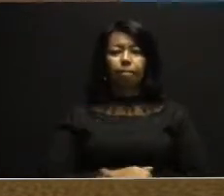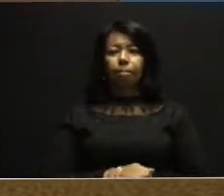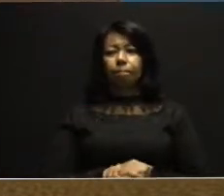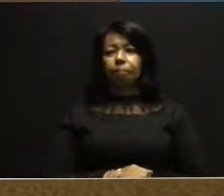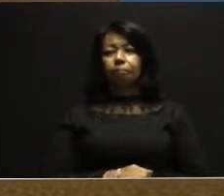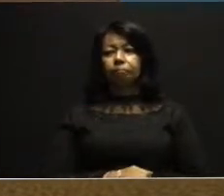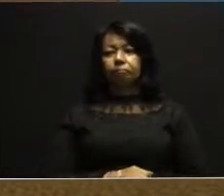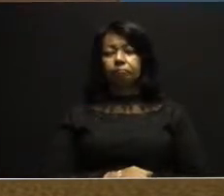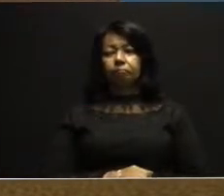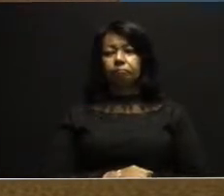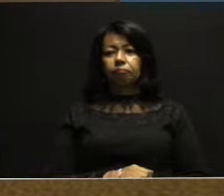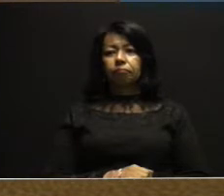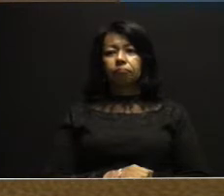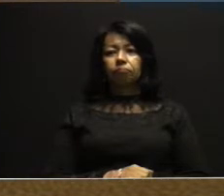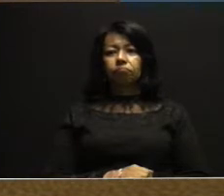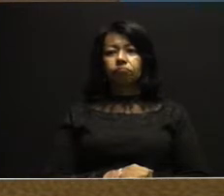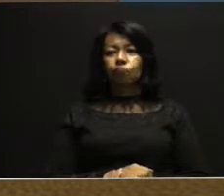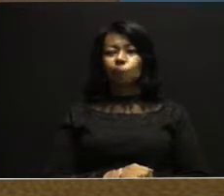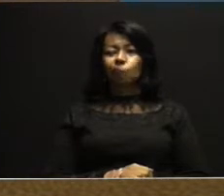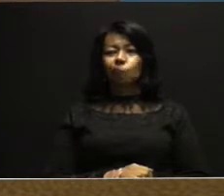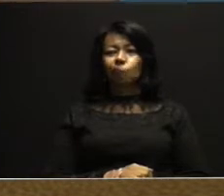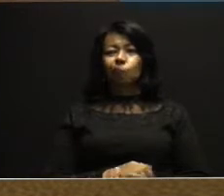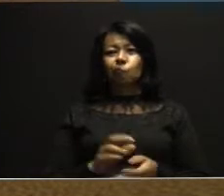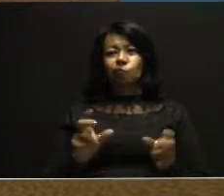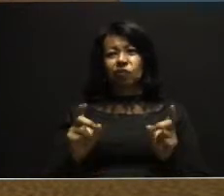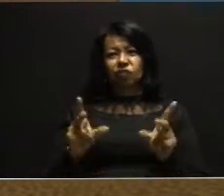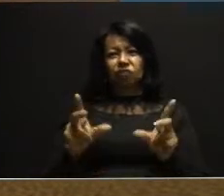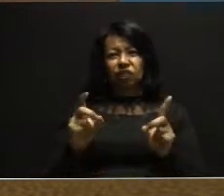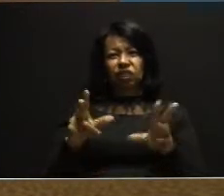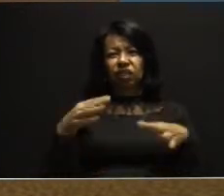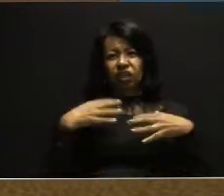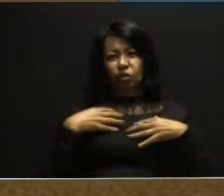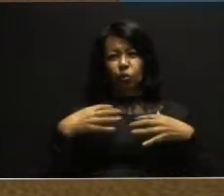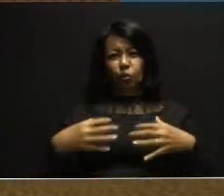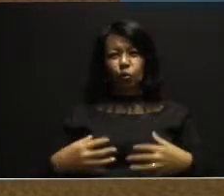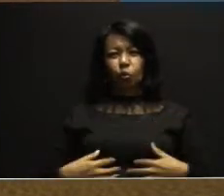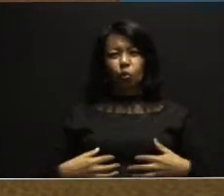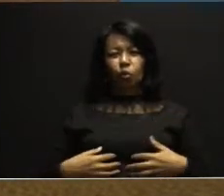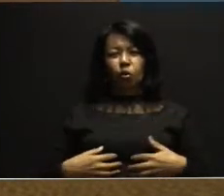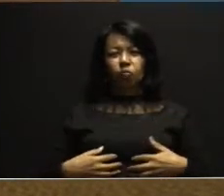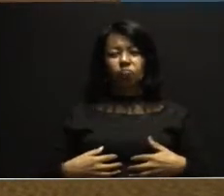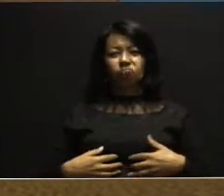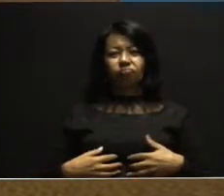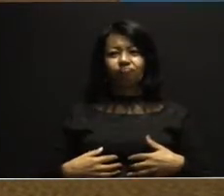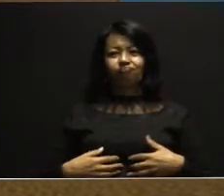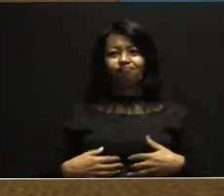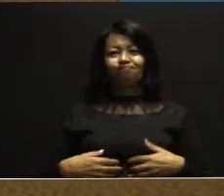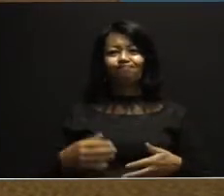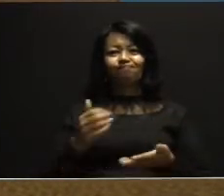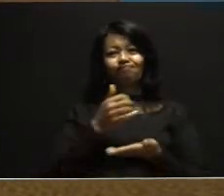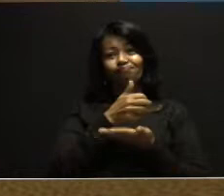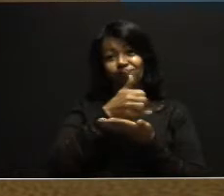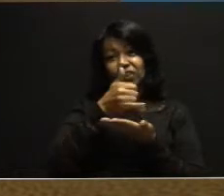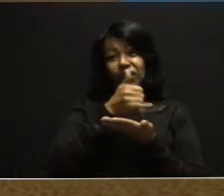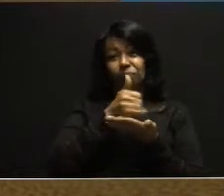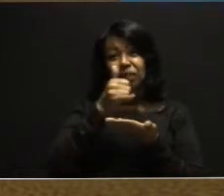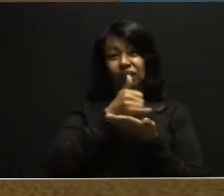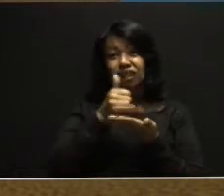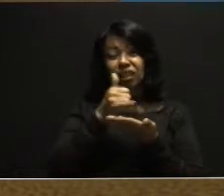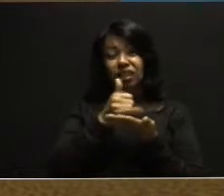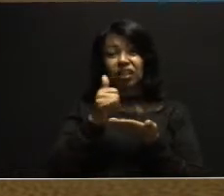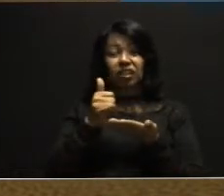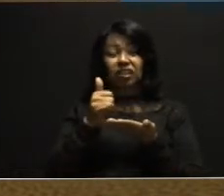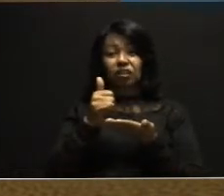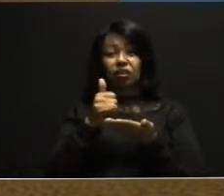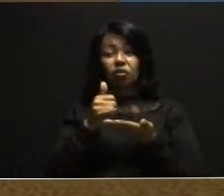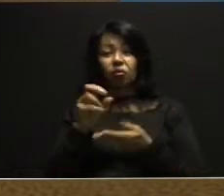A comercialização do corpo, a toxicodependência, a dependência